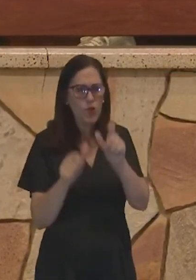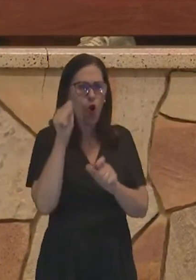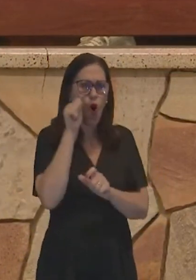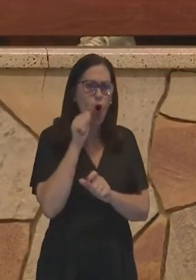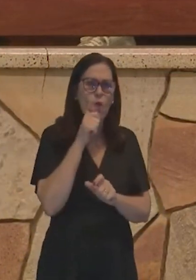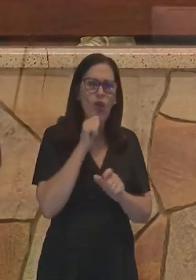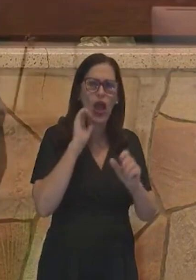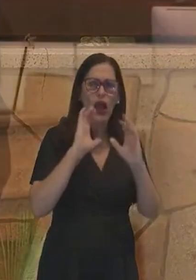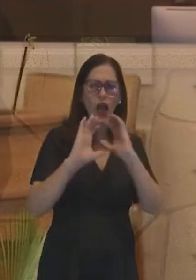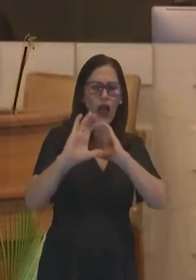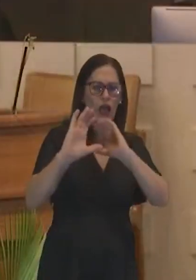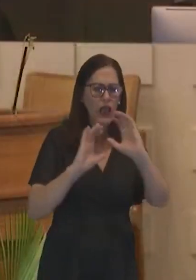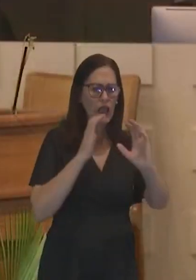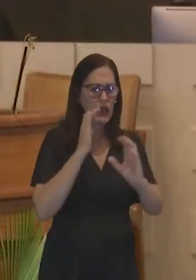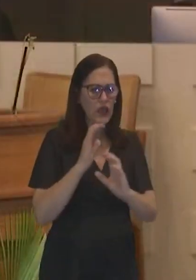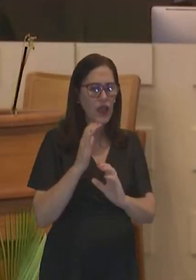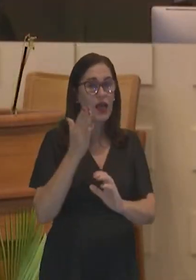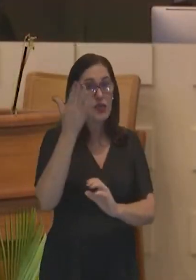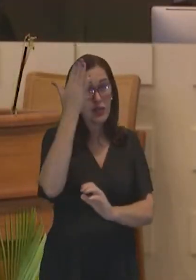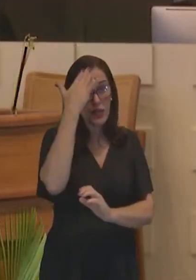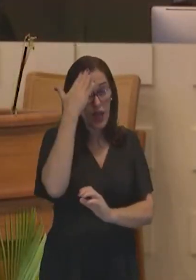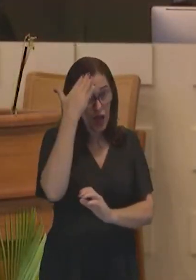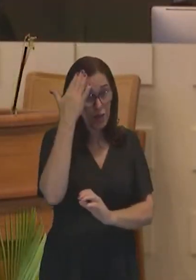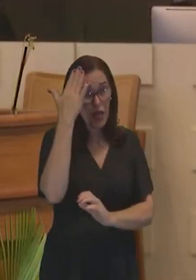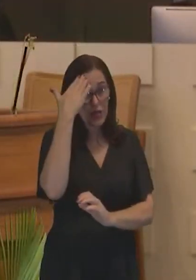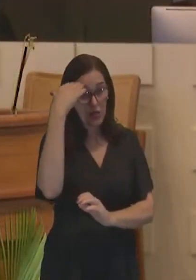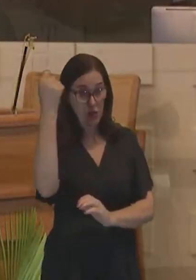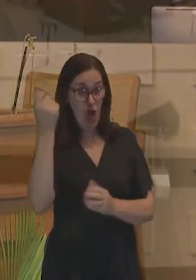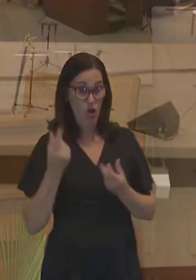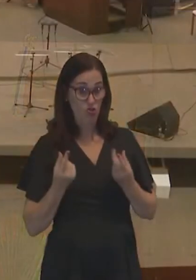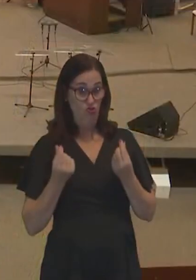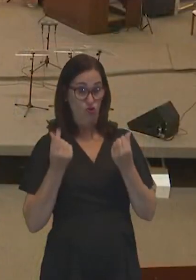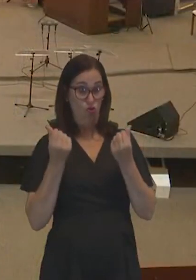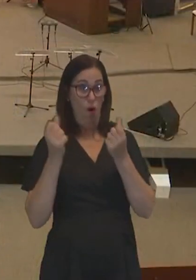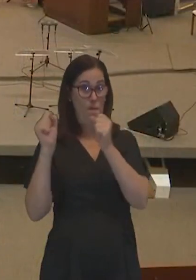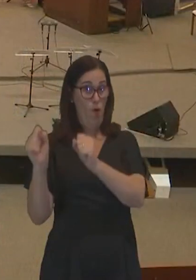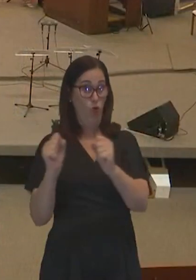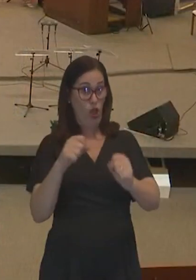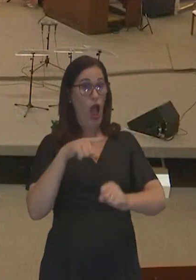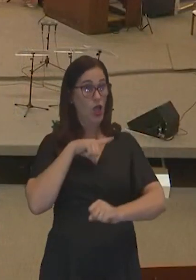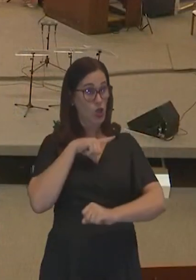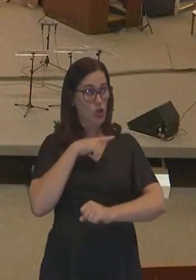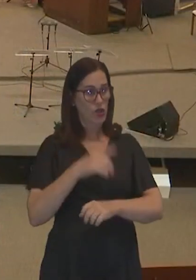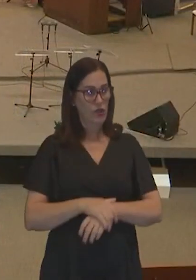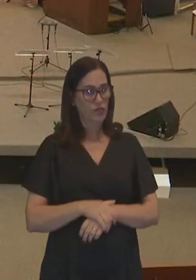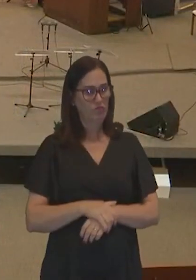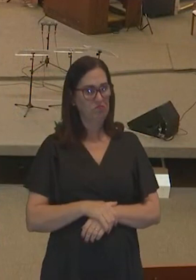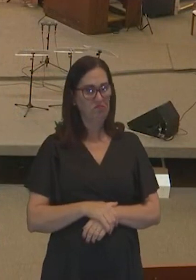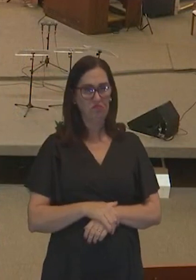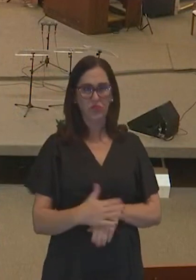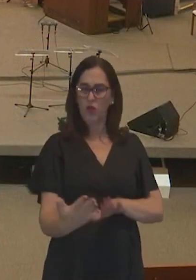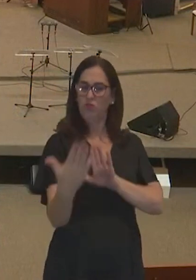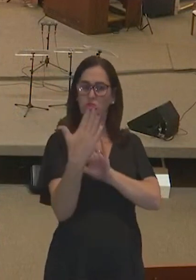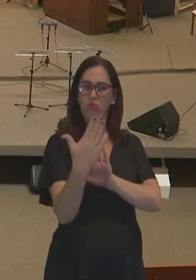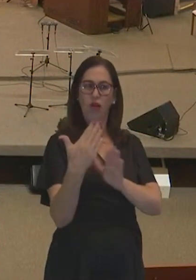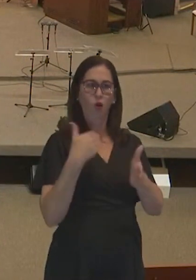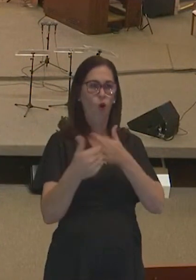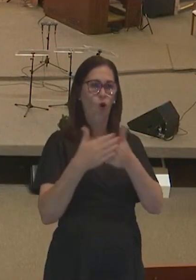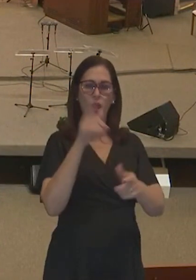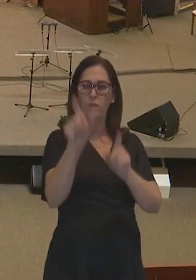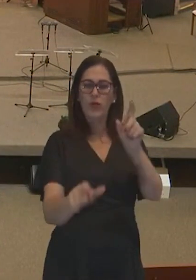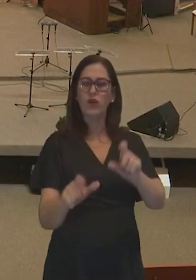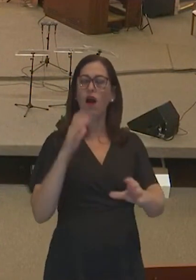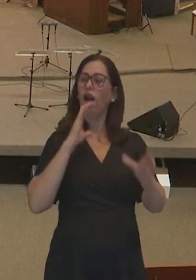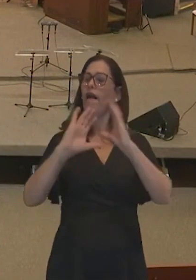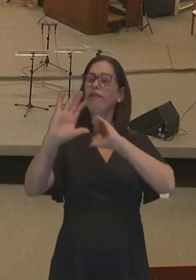cantores. Sabem que Salomão, ele tinha grana, tinha poder, e ele colocava na presença dele quem ele queria para cantar